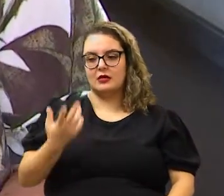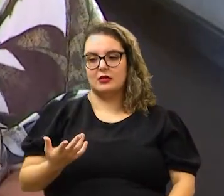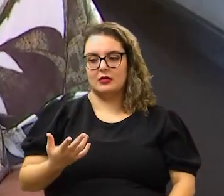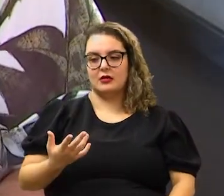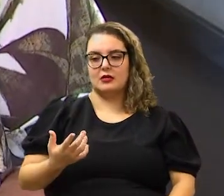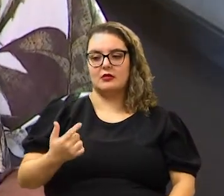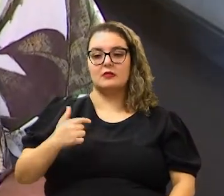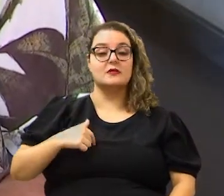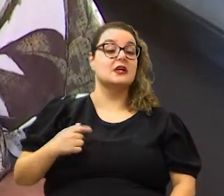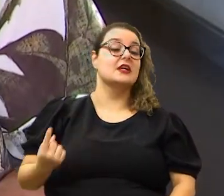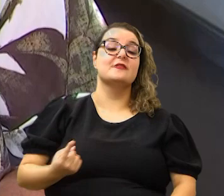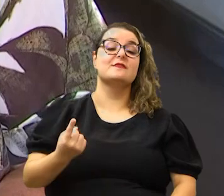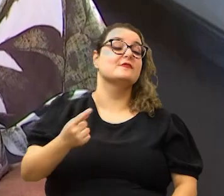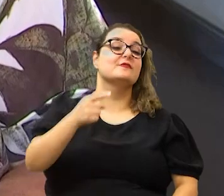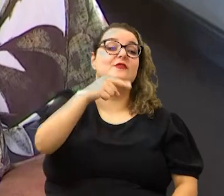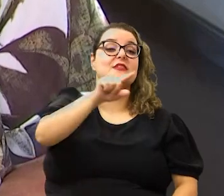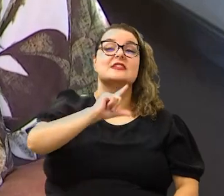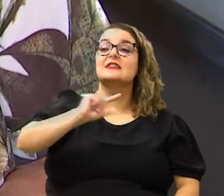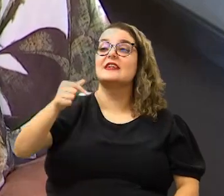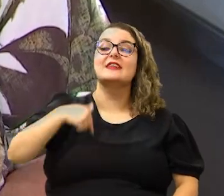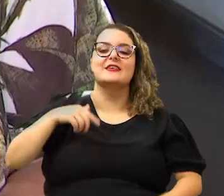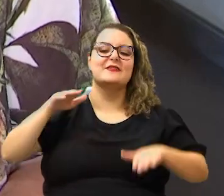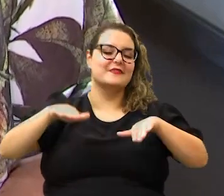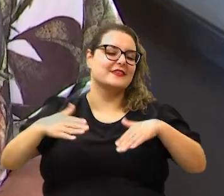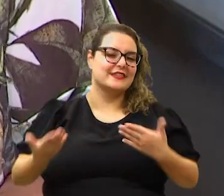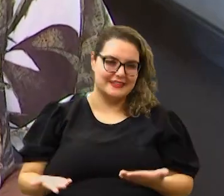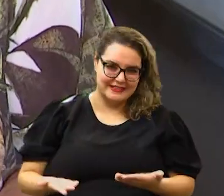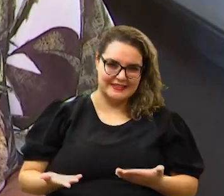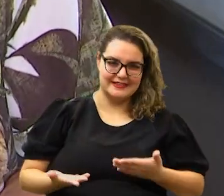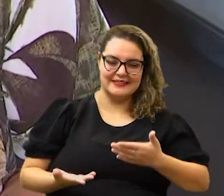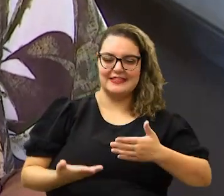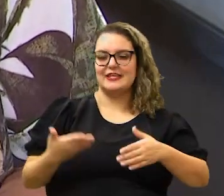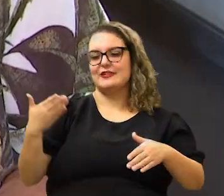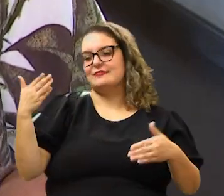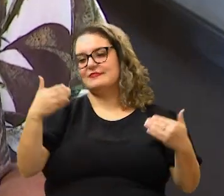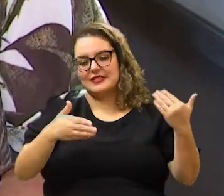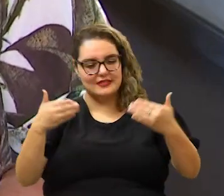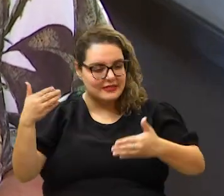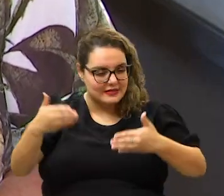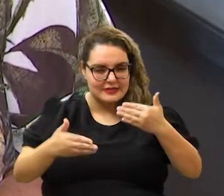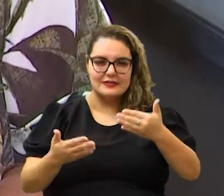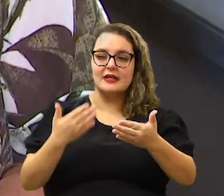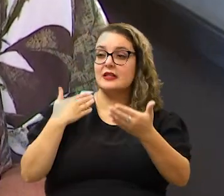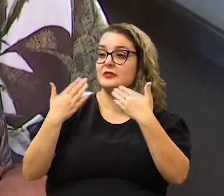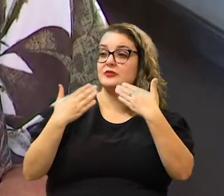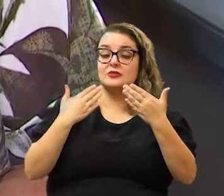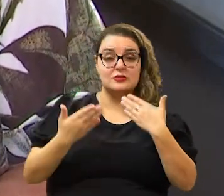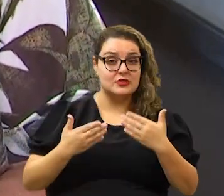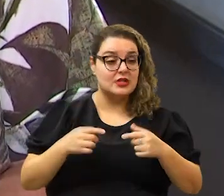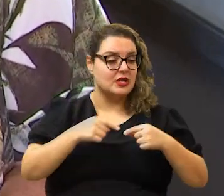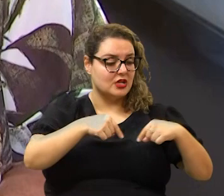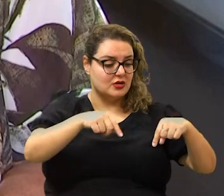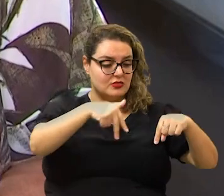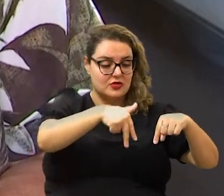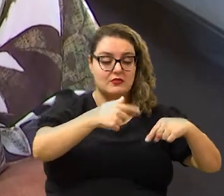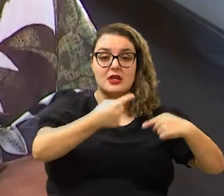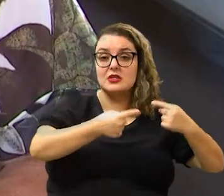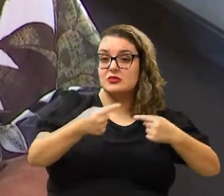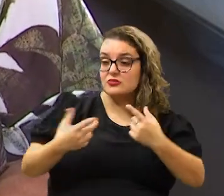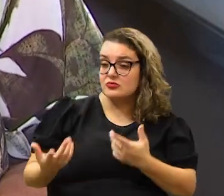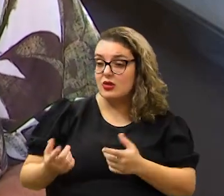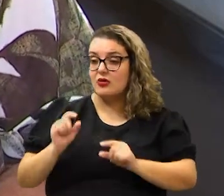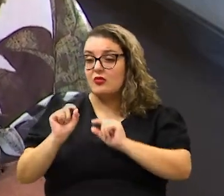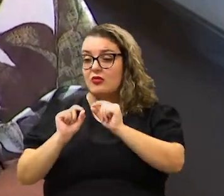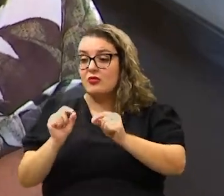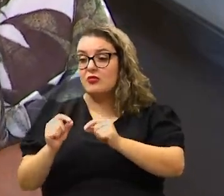participação cidadã mesmo. Me considero que foi uma participação espetacular, que também eu não tive tanta noção, foi ter posterior.